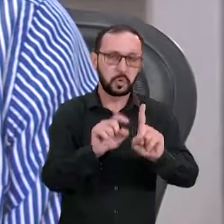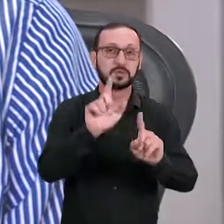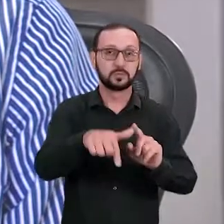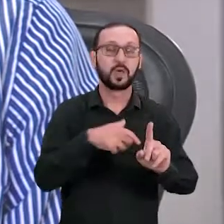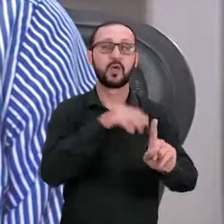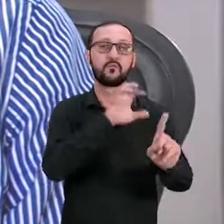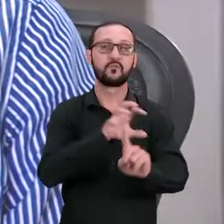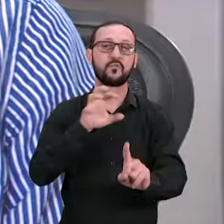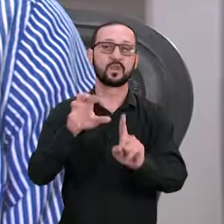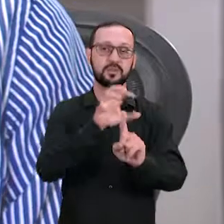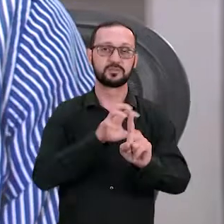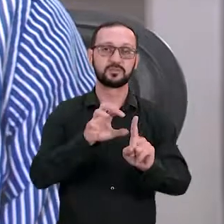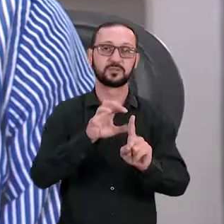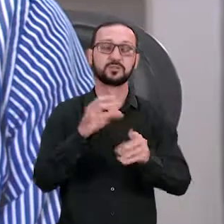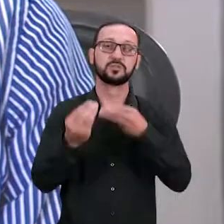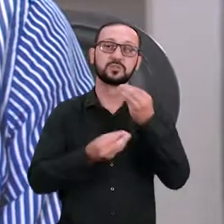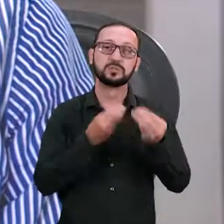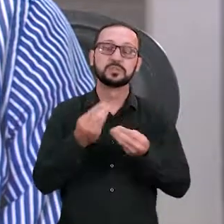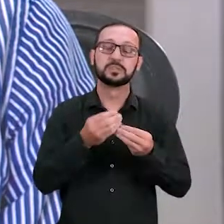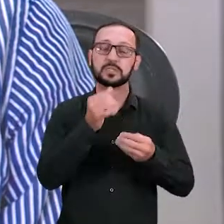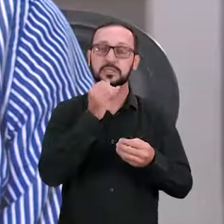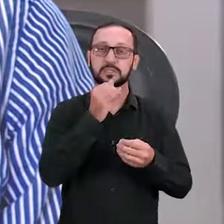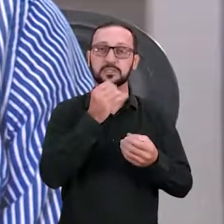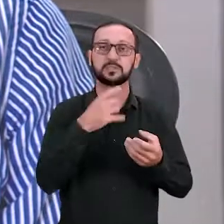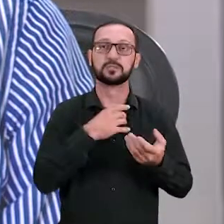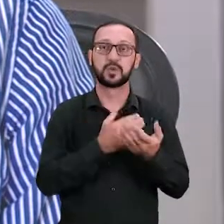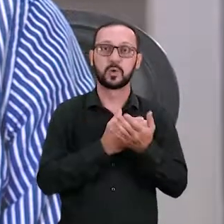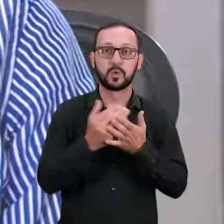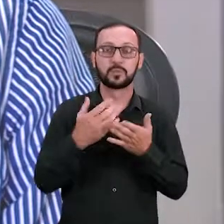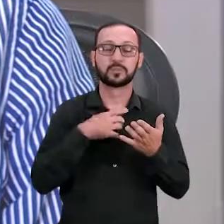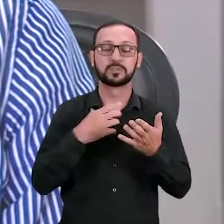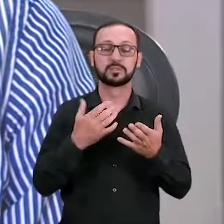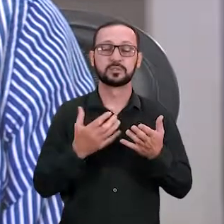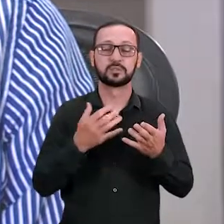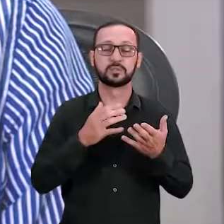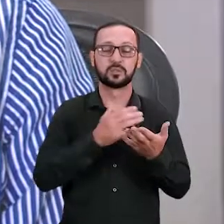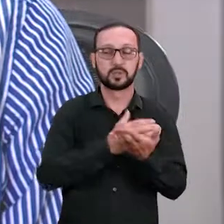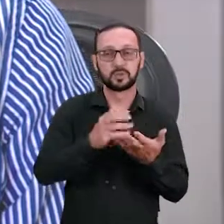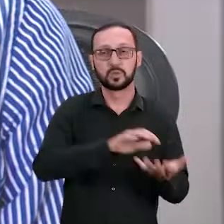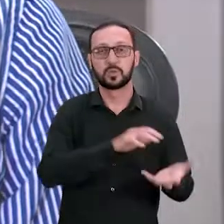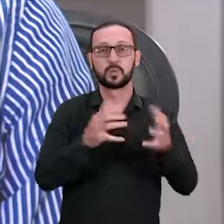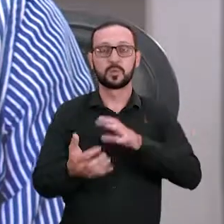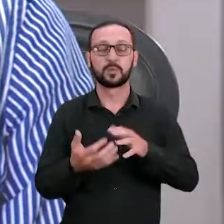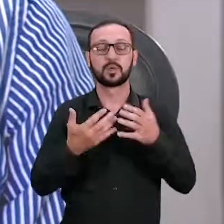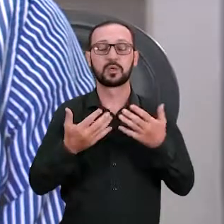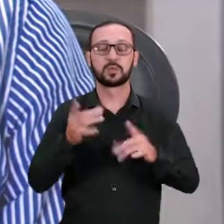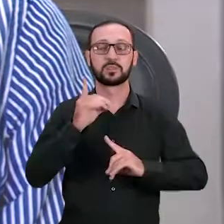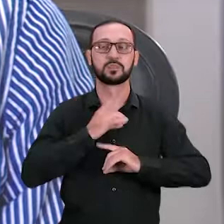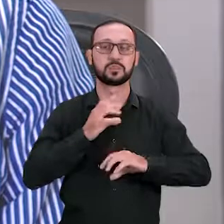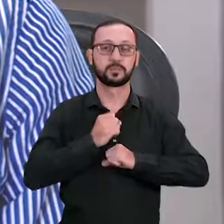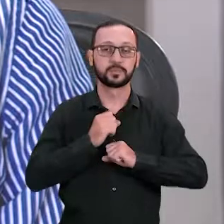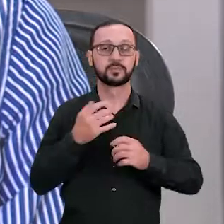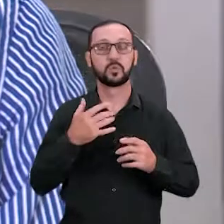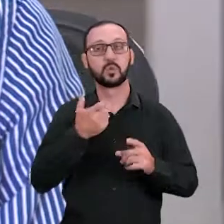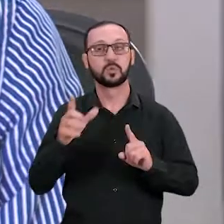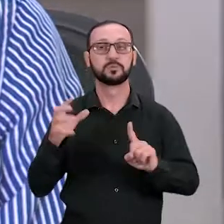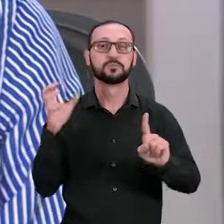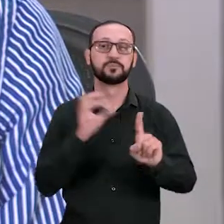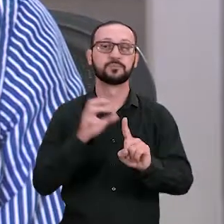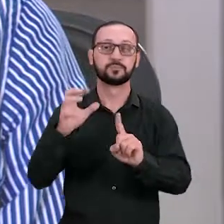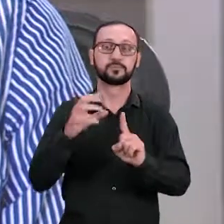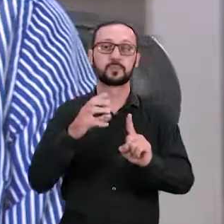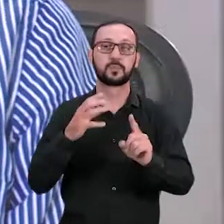são sintomas de quadro que está indo para uma crise depressiva. Outro sintoma